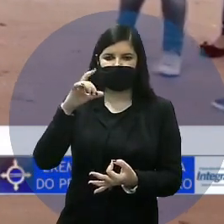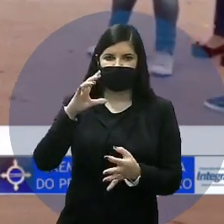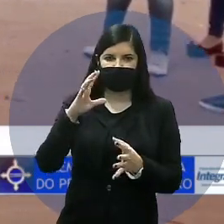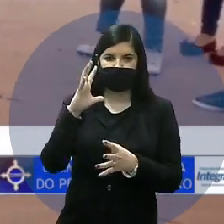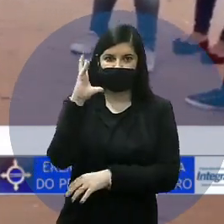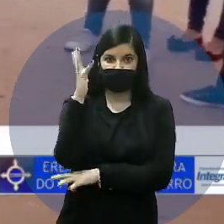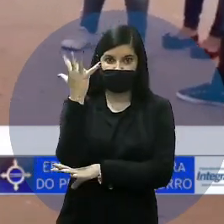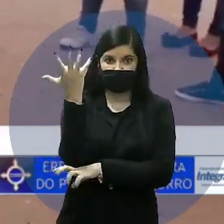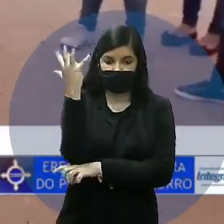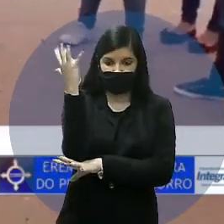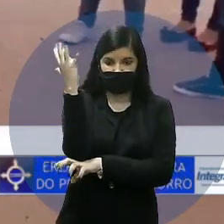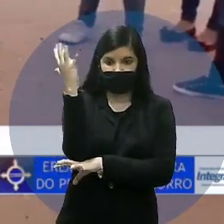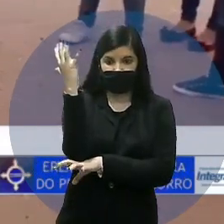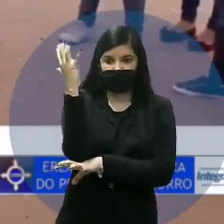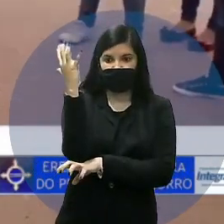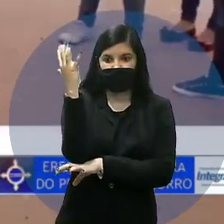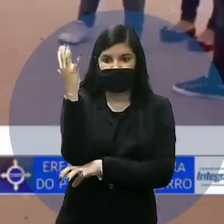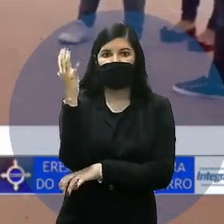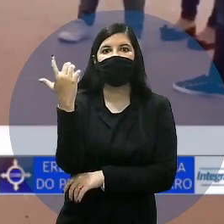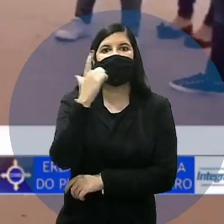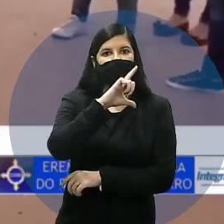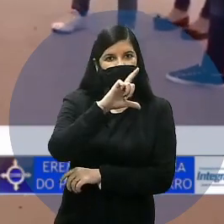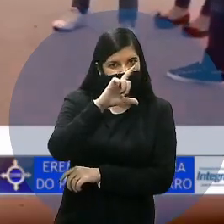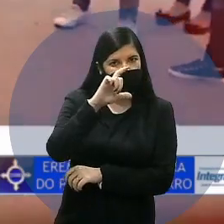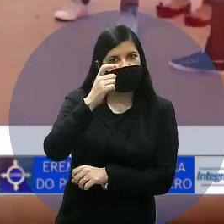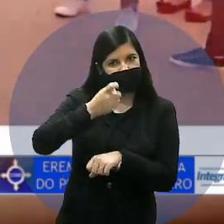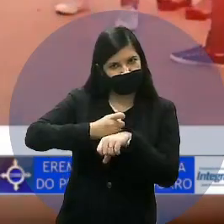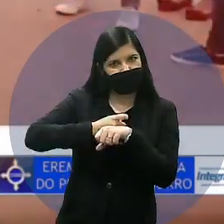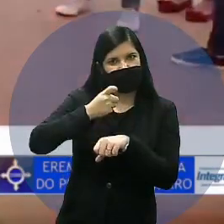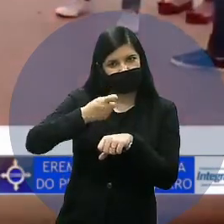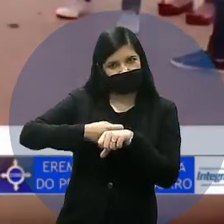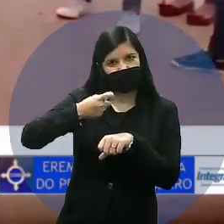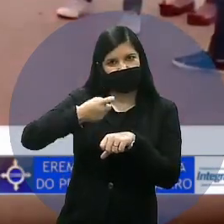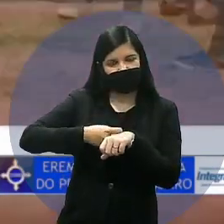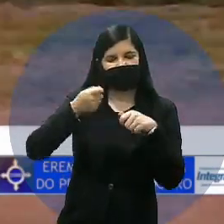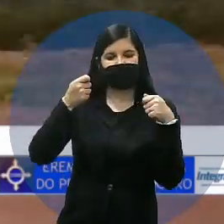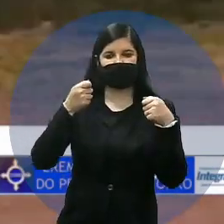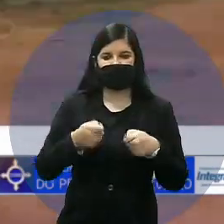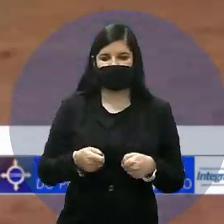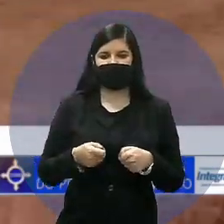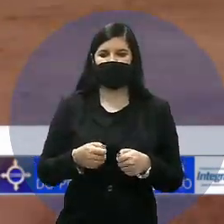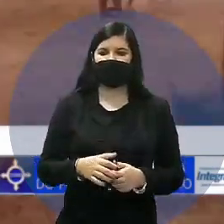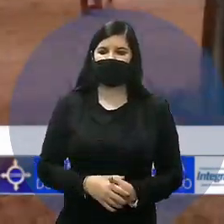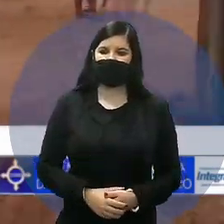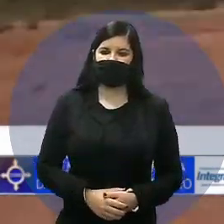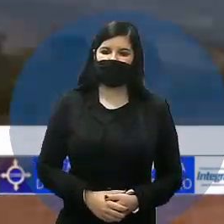conseguem ser profunda para absorver a maior quantidade de água possível.